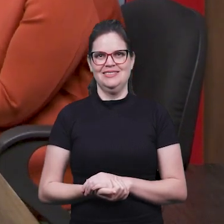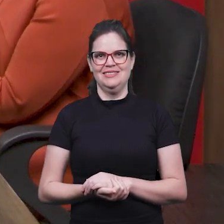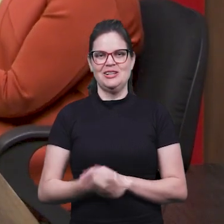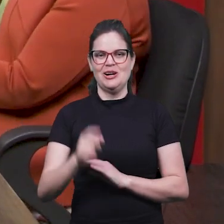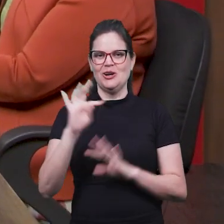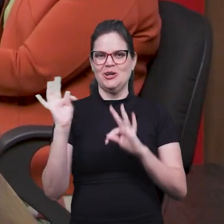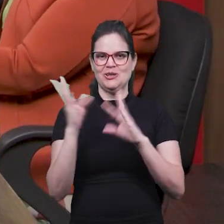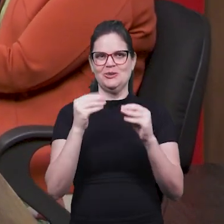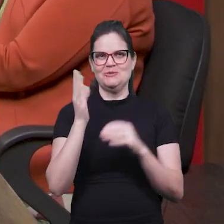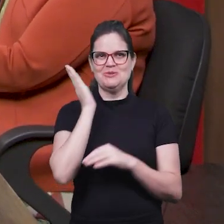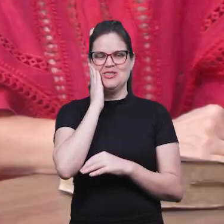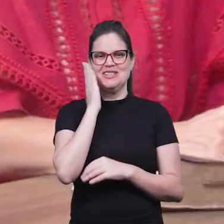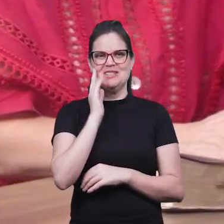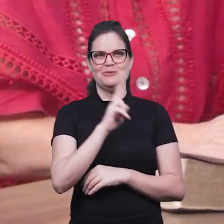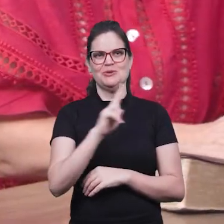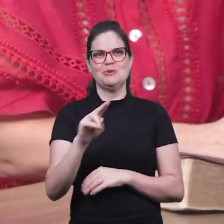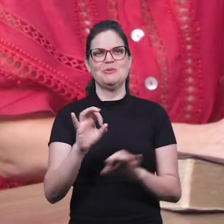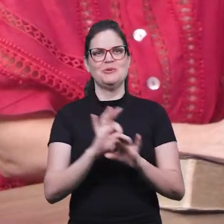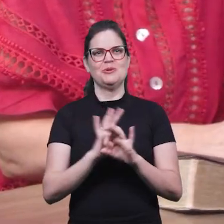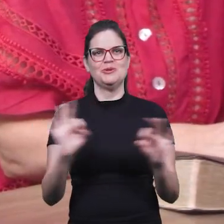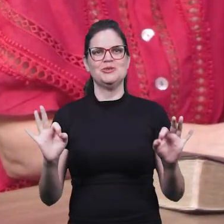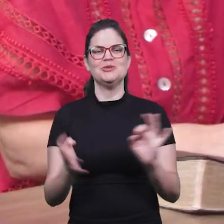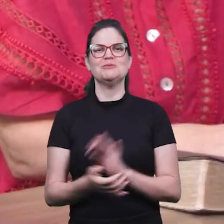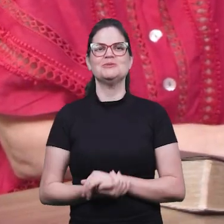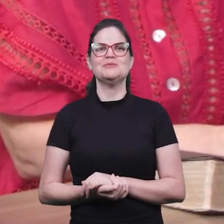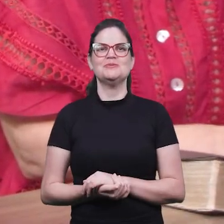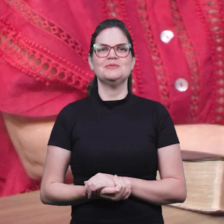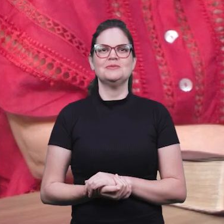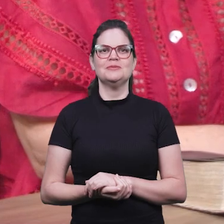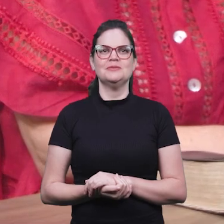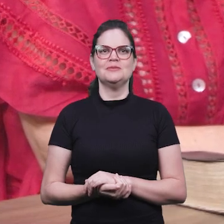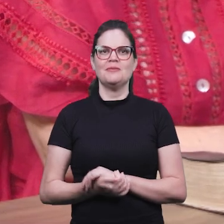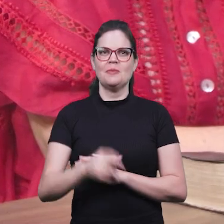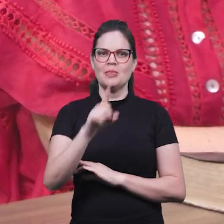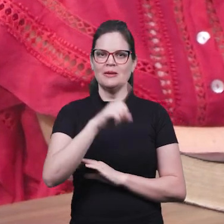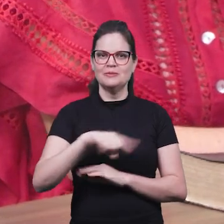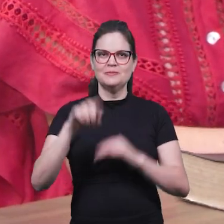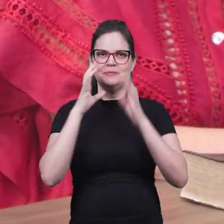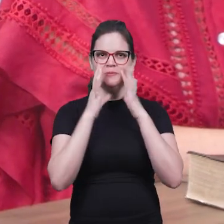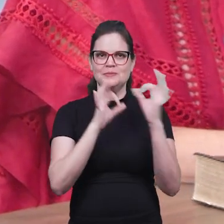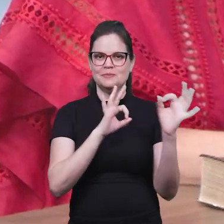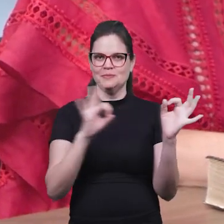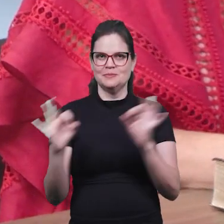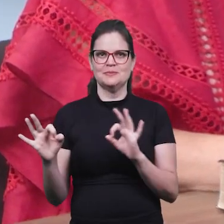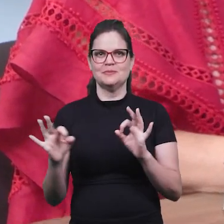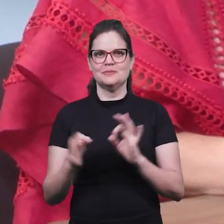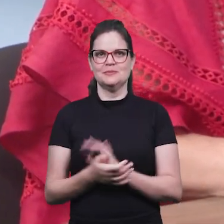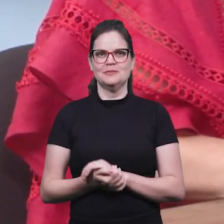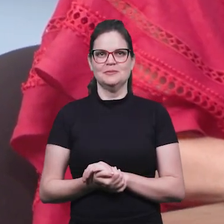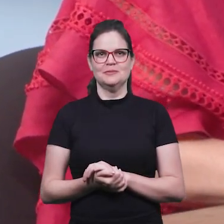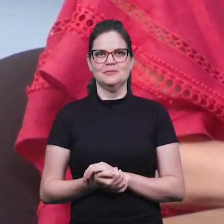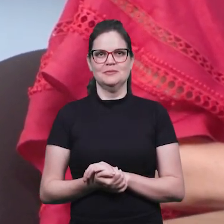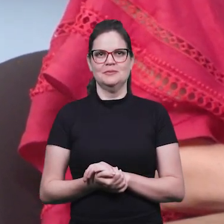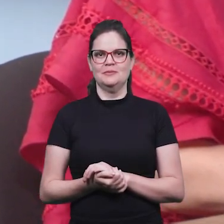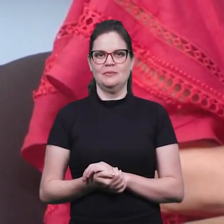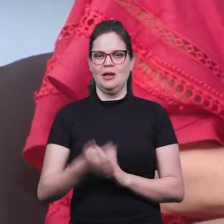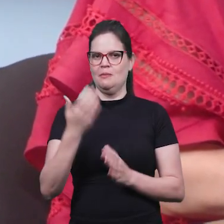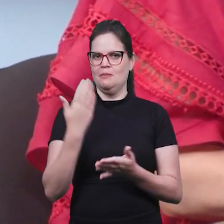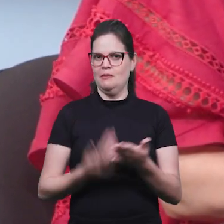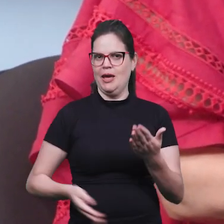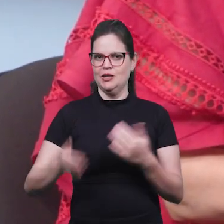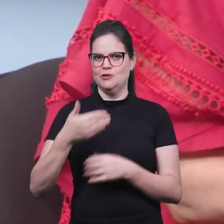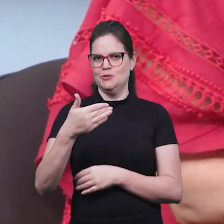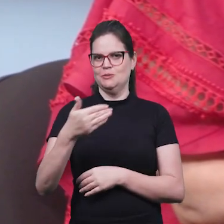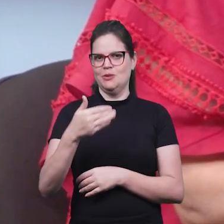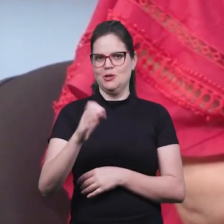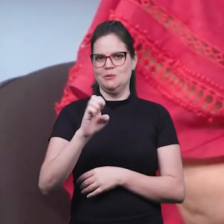nome. Muito bom. Muito obrigada. E você que nos acompanha, não perca os próximos